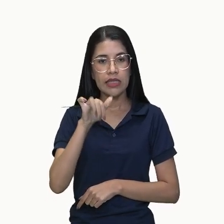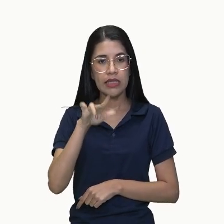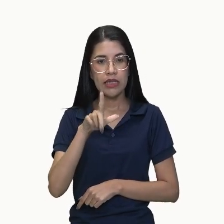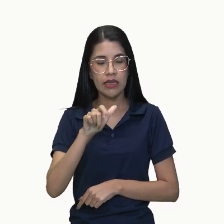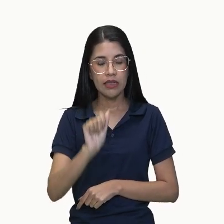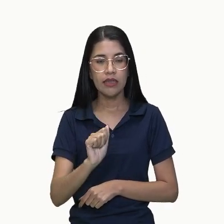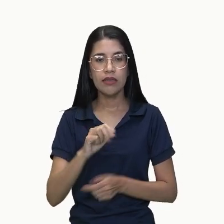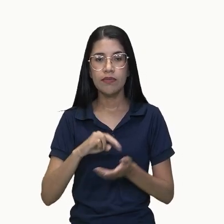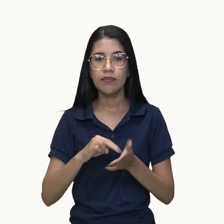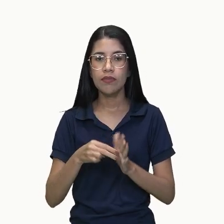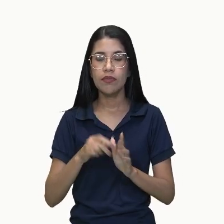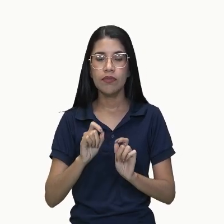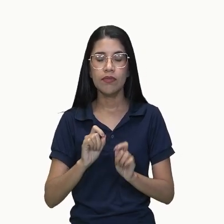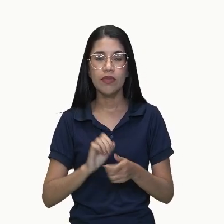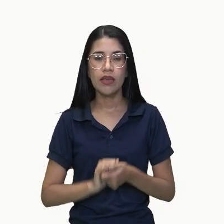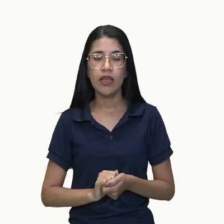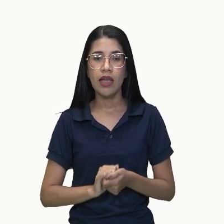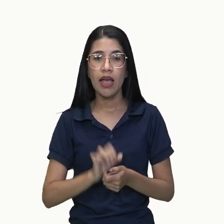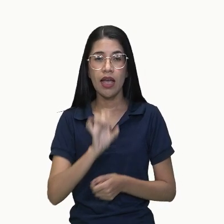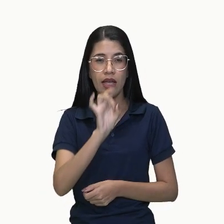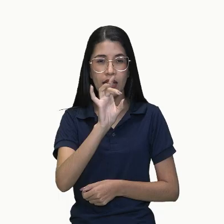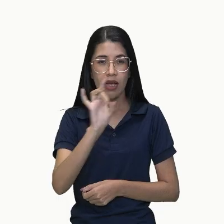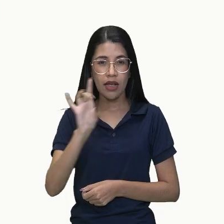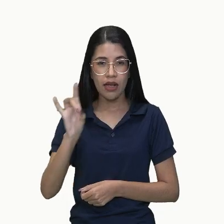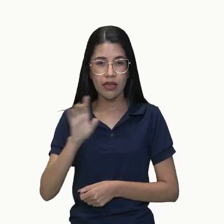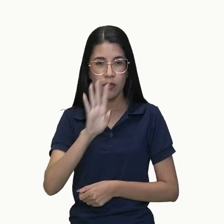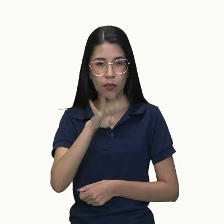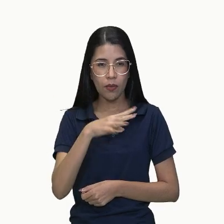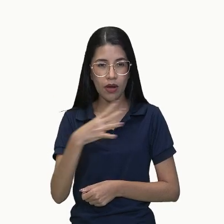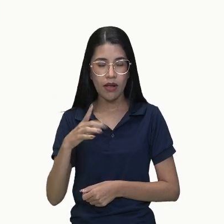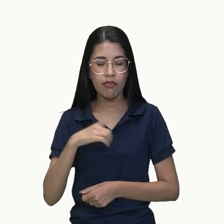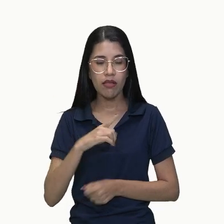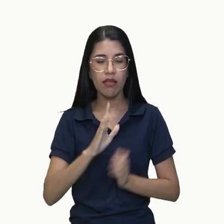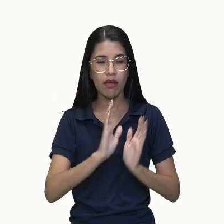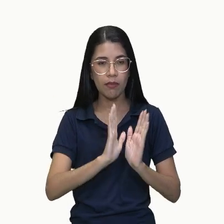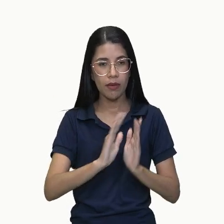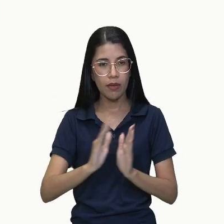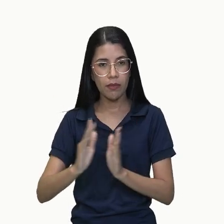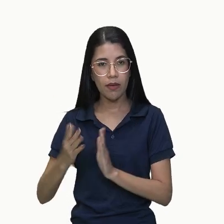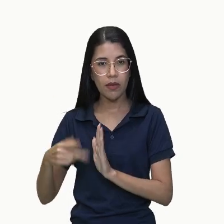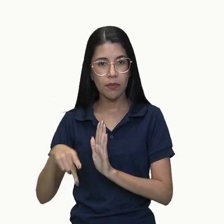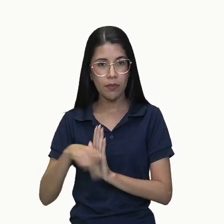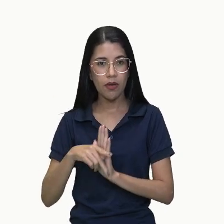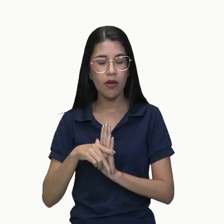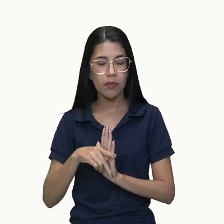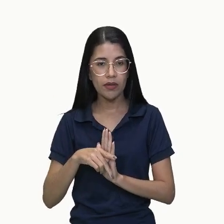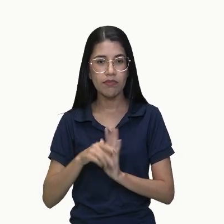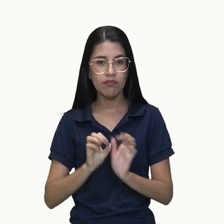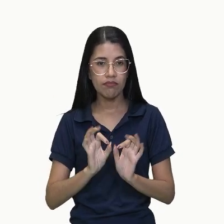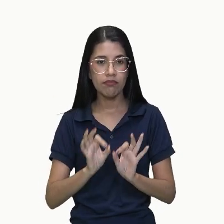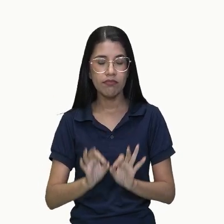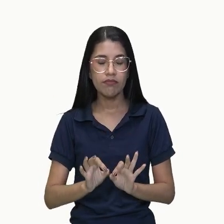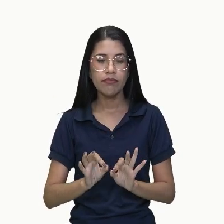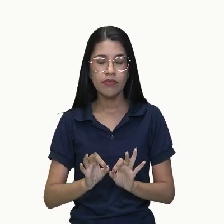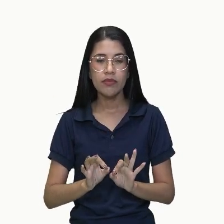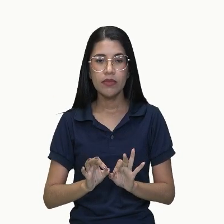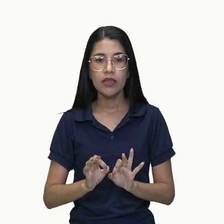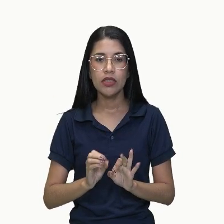uracila, mas cada um aqui tem uma sequência clara aqui